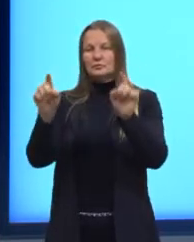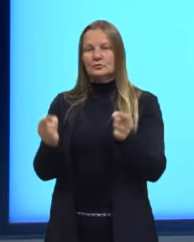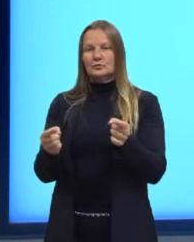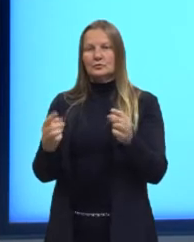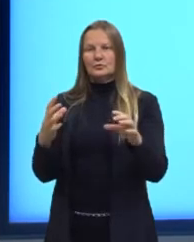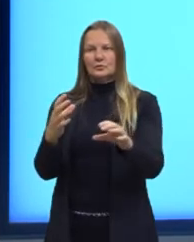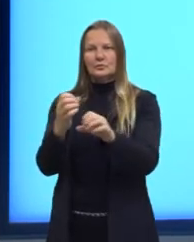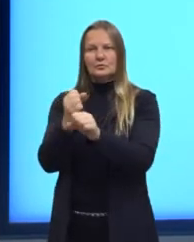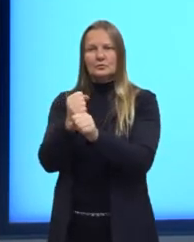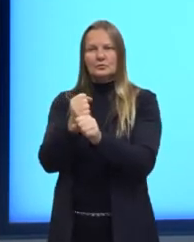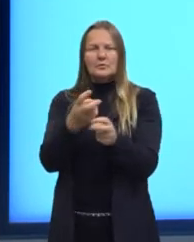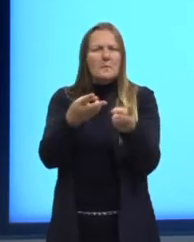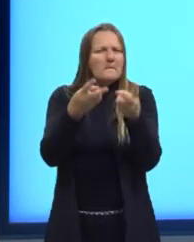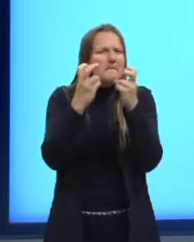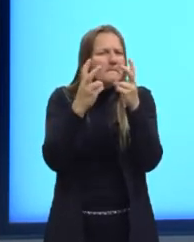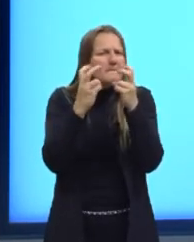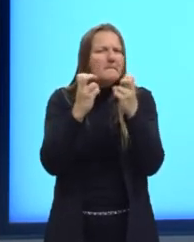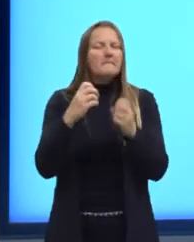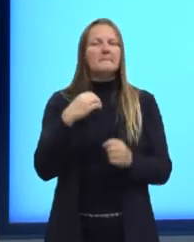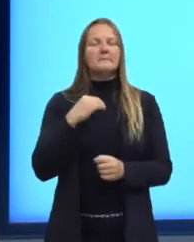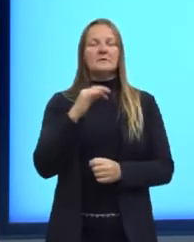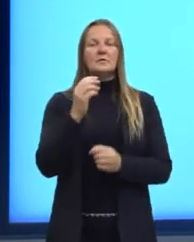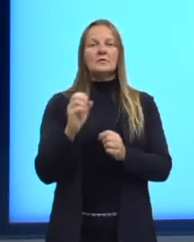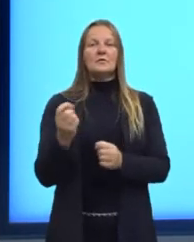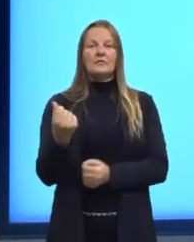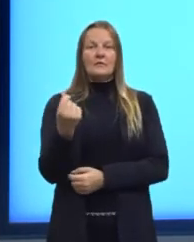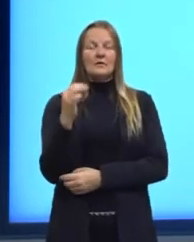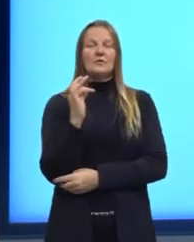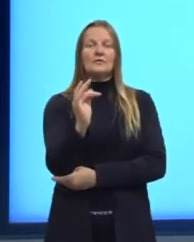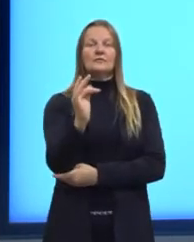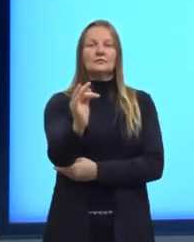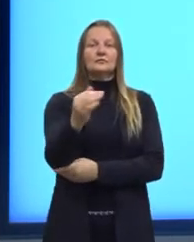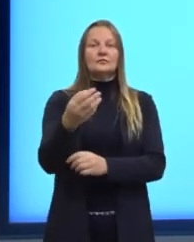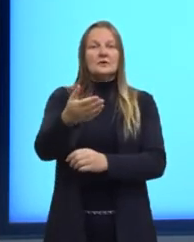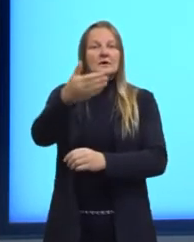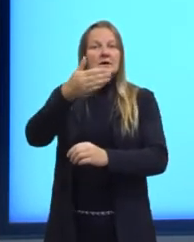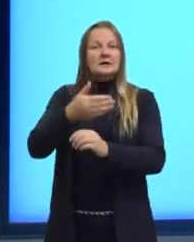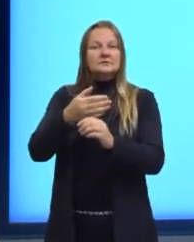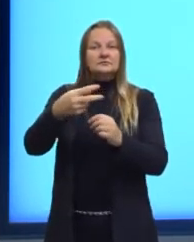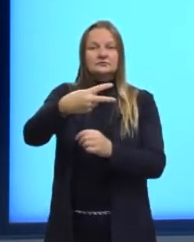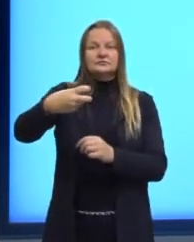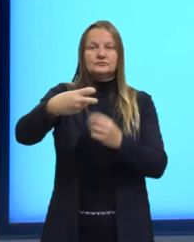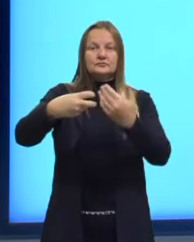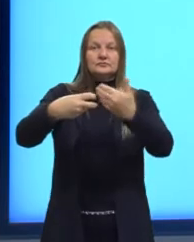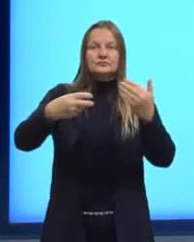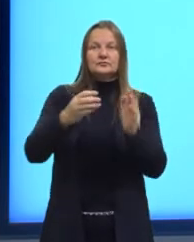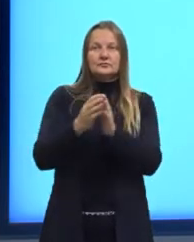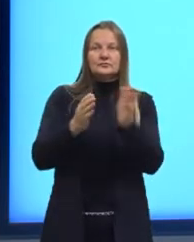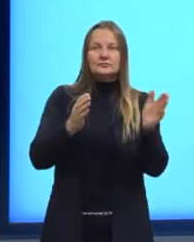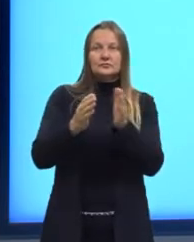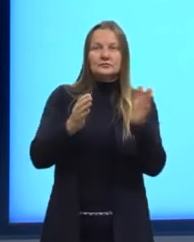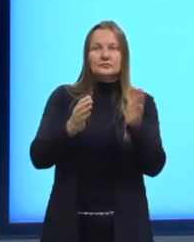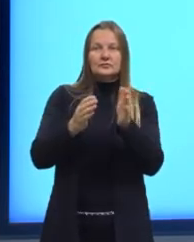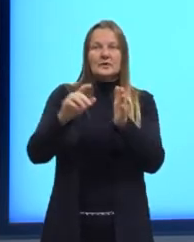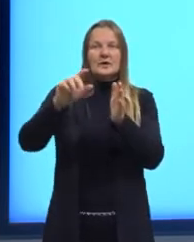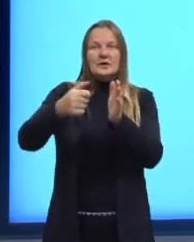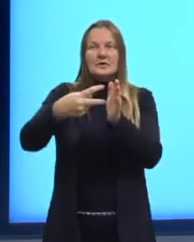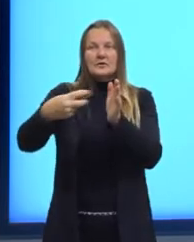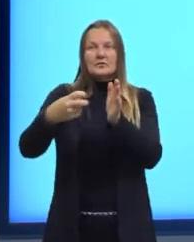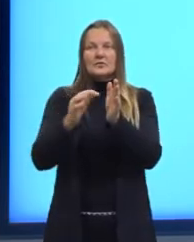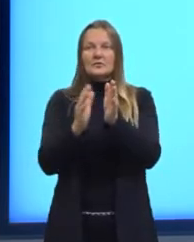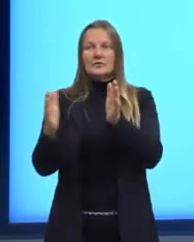que nós temos o valor futuro antes da igualdade e temos novamente o valor futuro depois da Igualdade